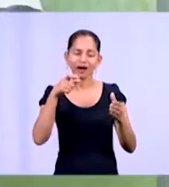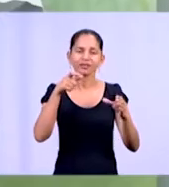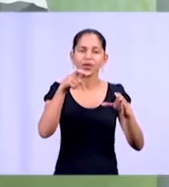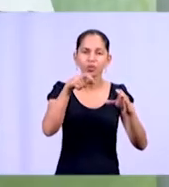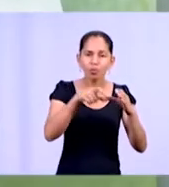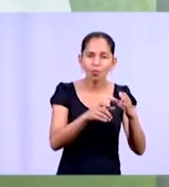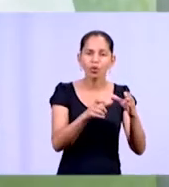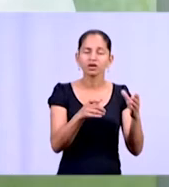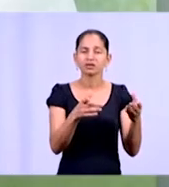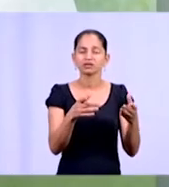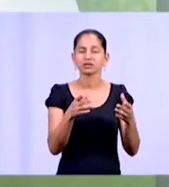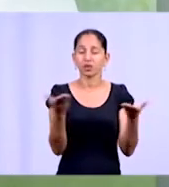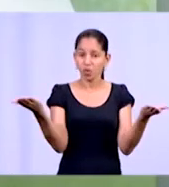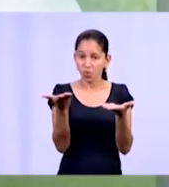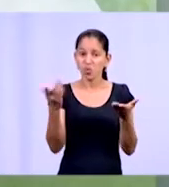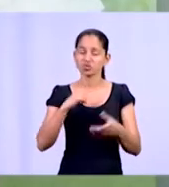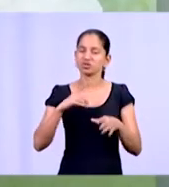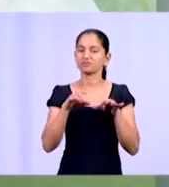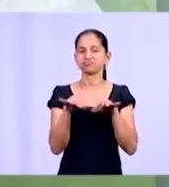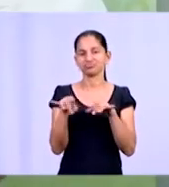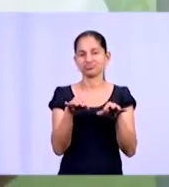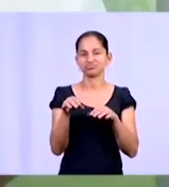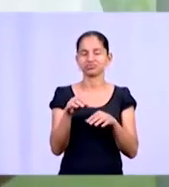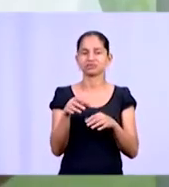tem um teclado, hoje eu tenho